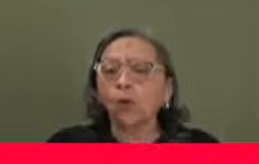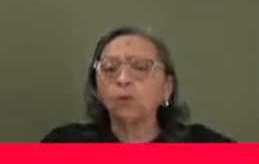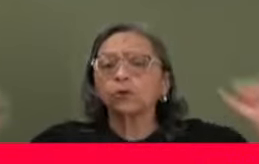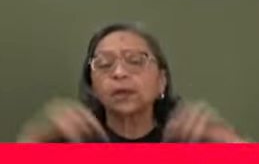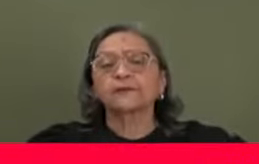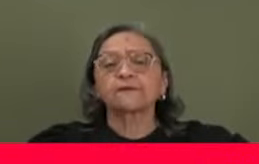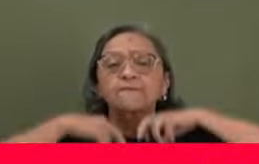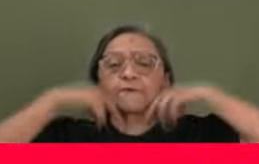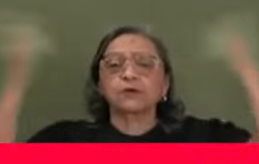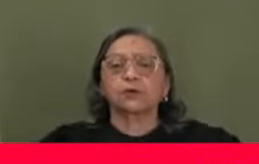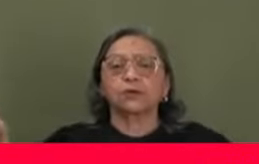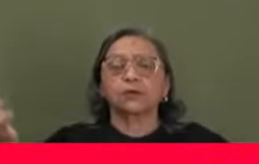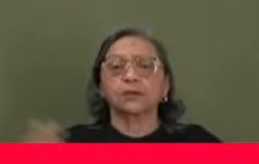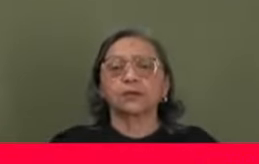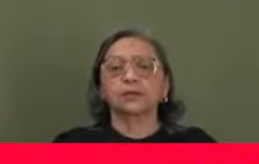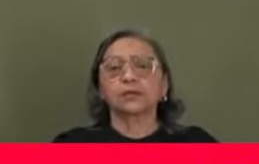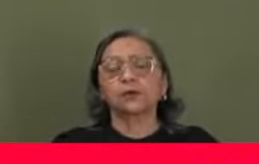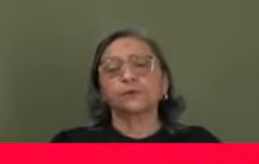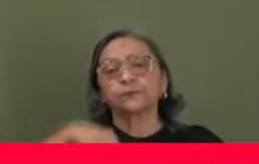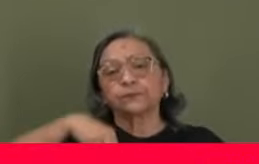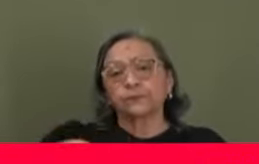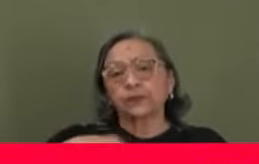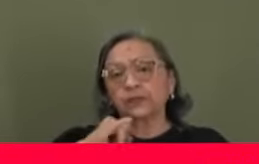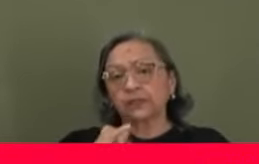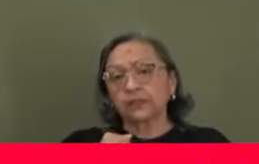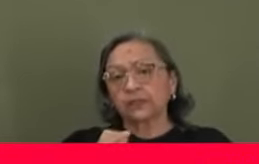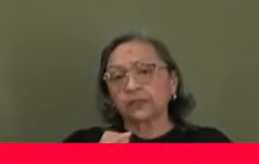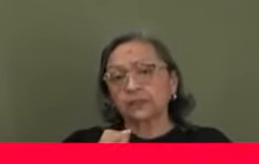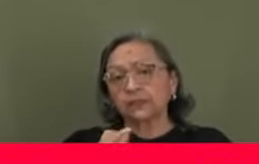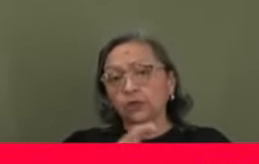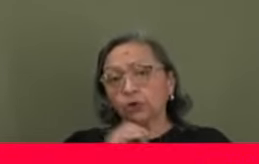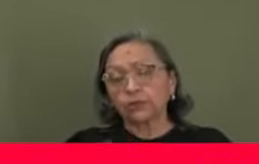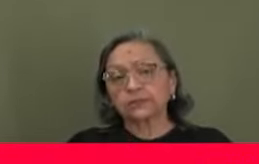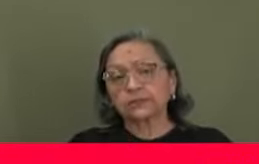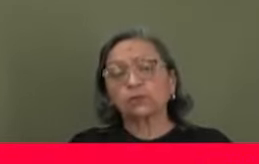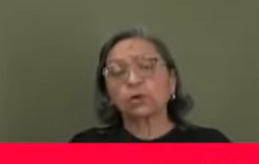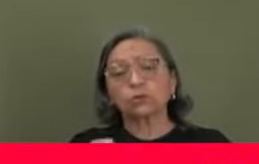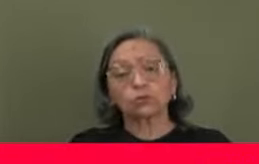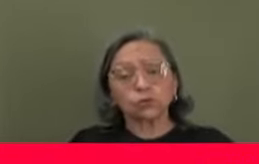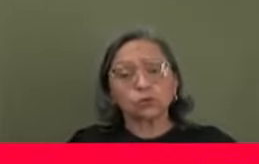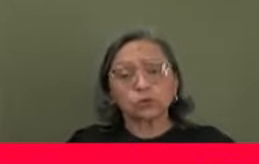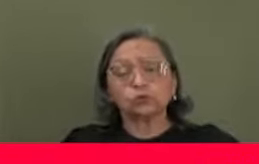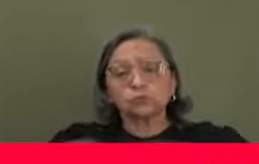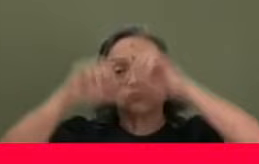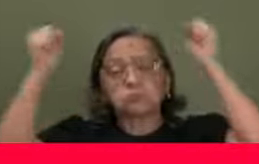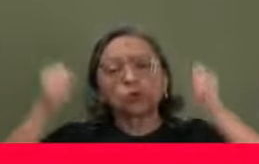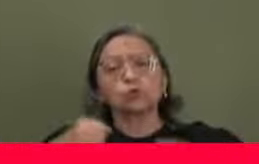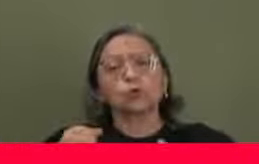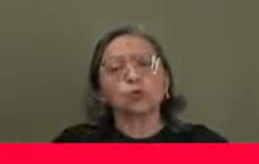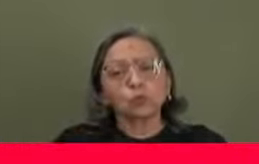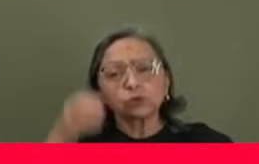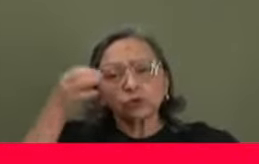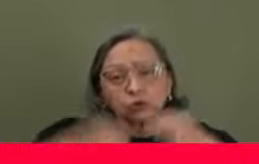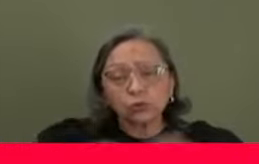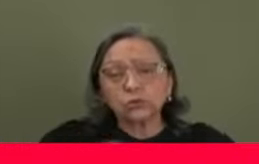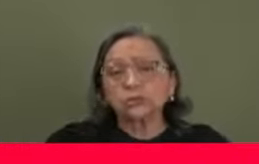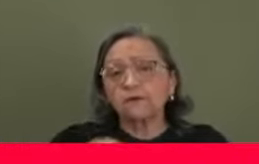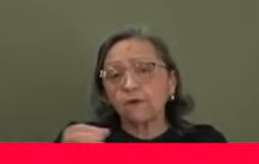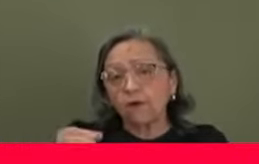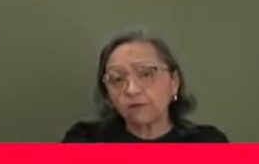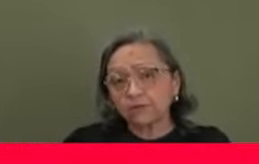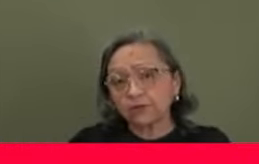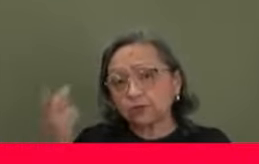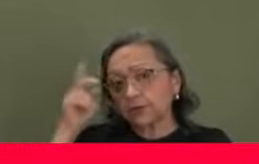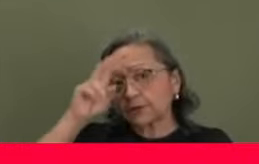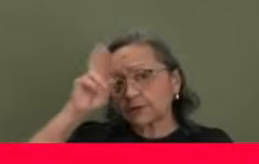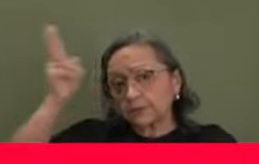vergonha Nicolas maduro com a sua Suprema corte com os seus juízes emite um mandado de